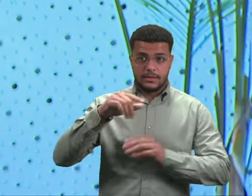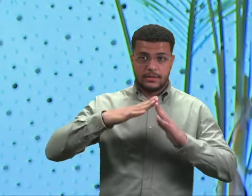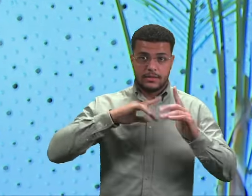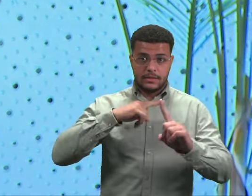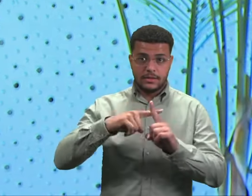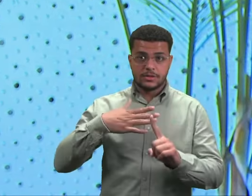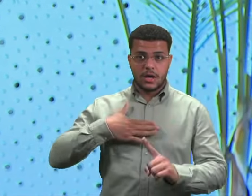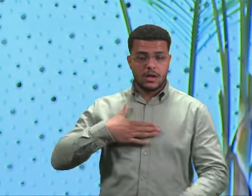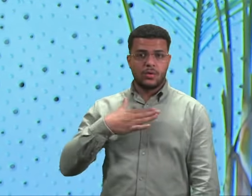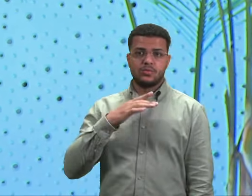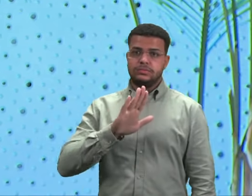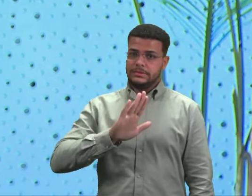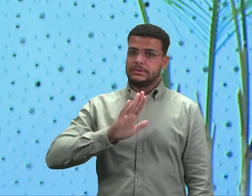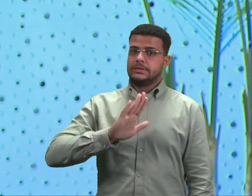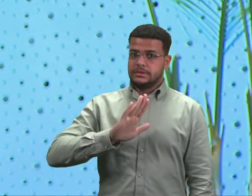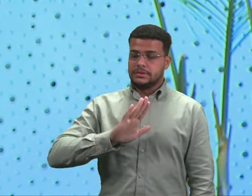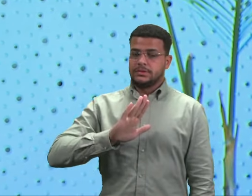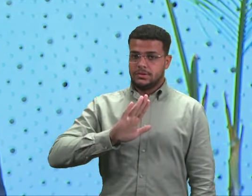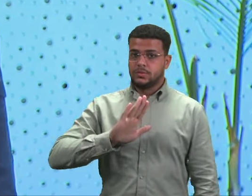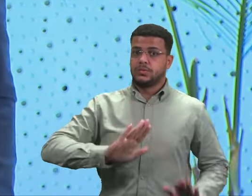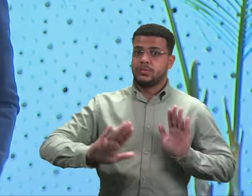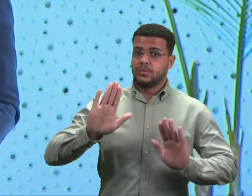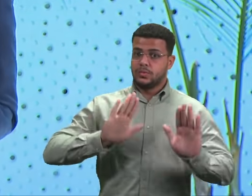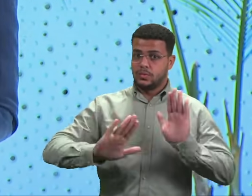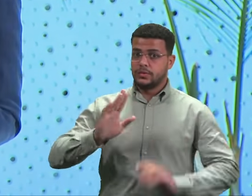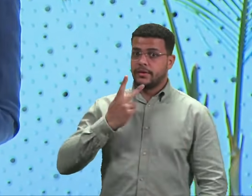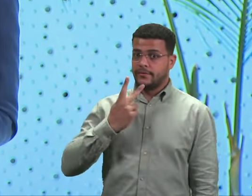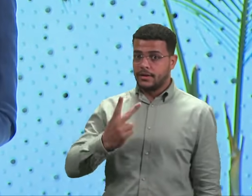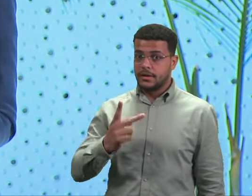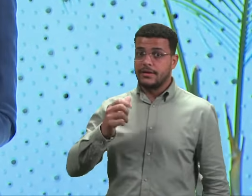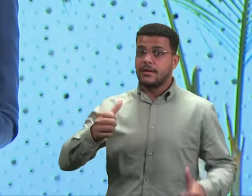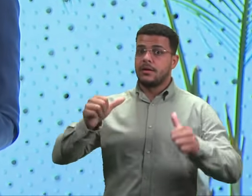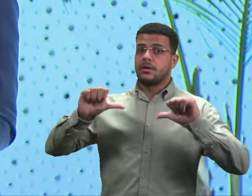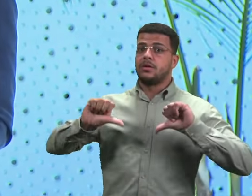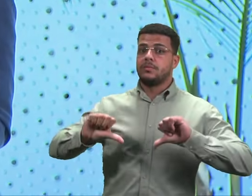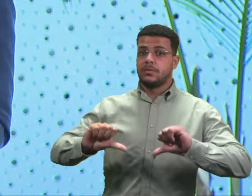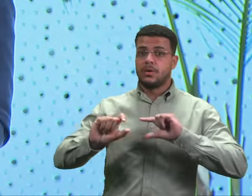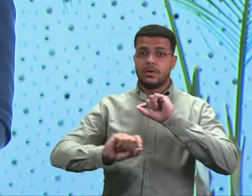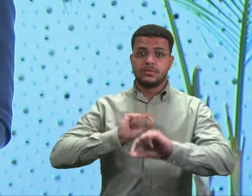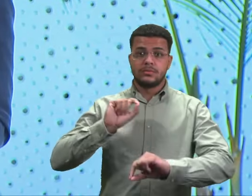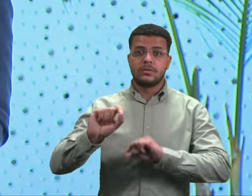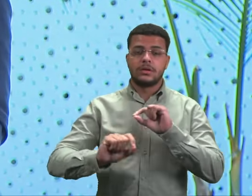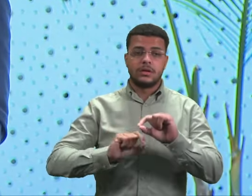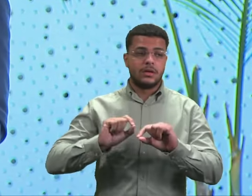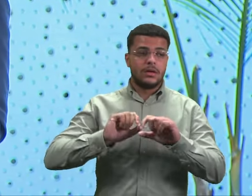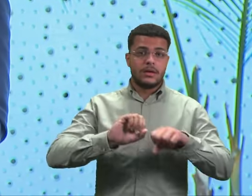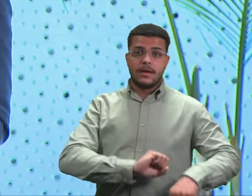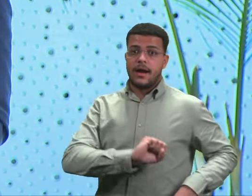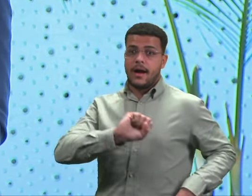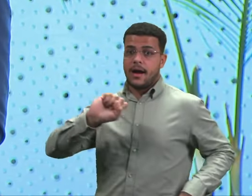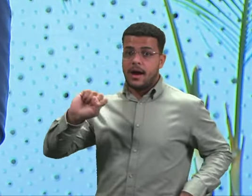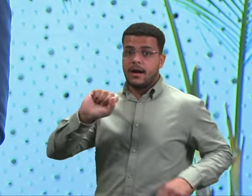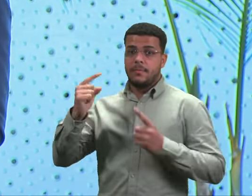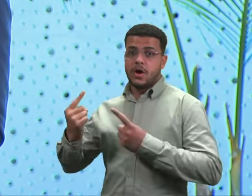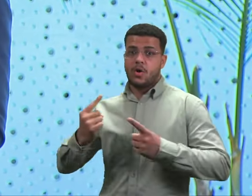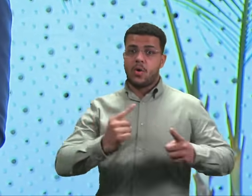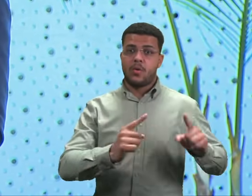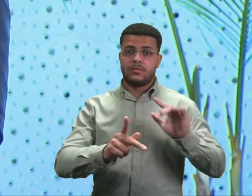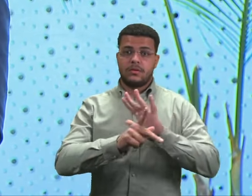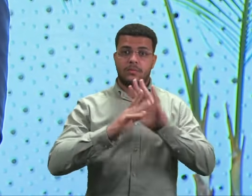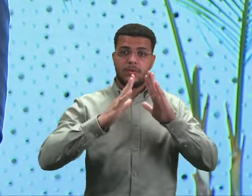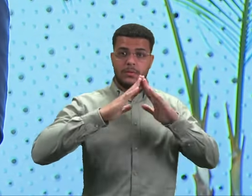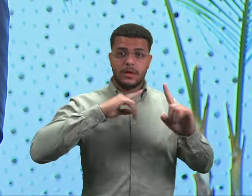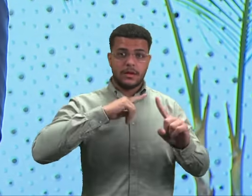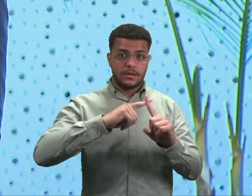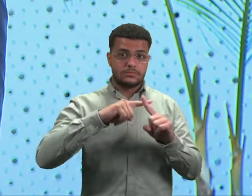eu arrisco em dizer que a pior arma do inimigo contra a igreja